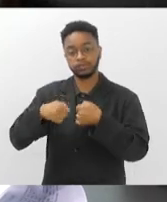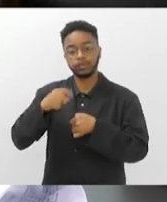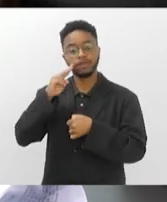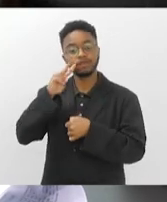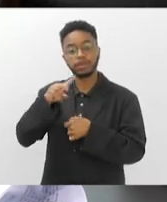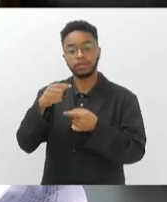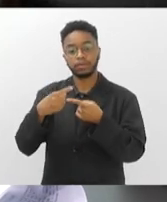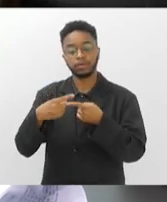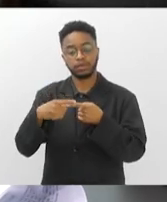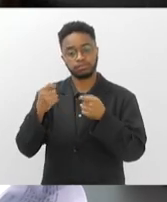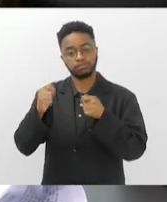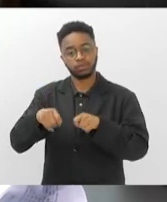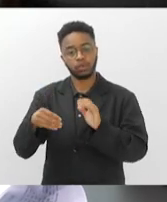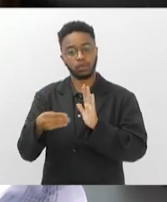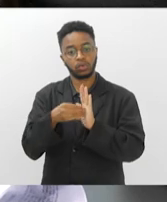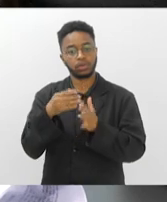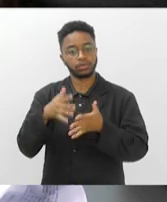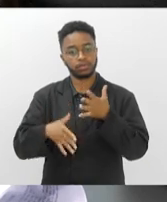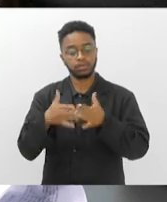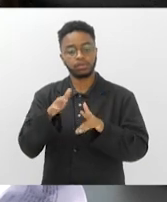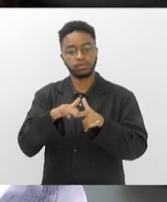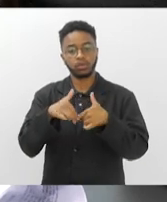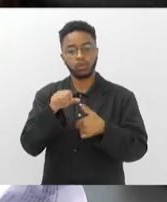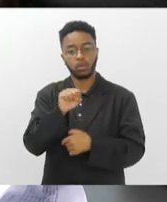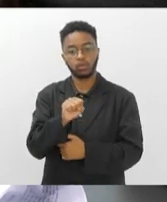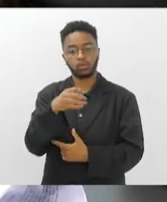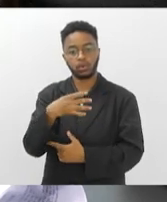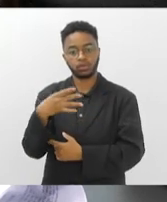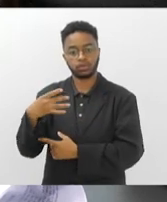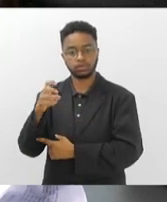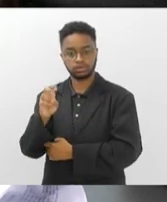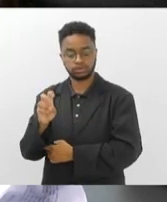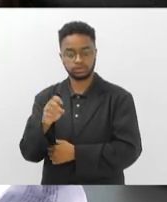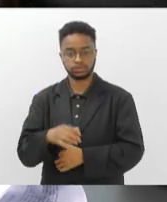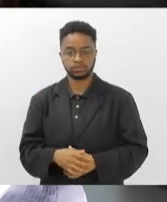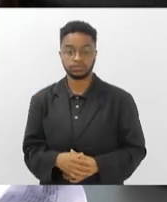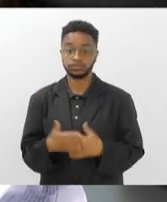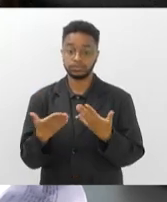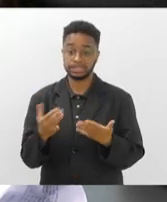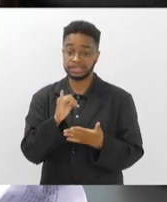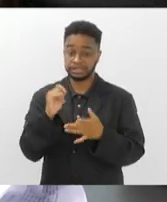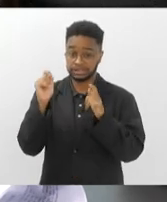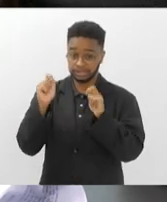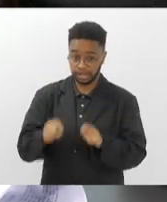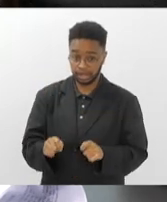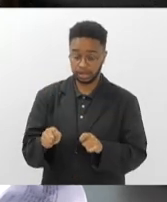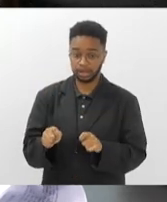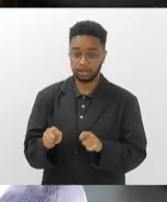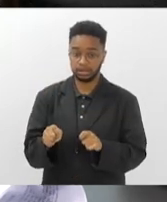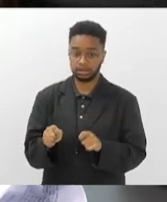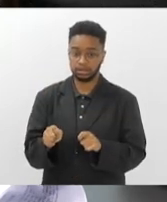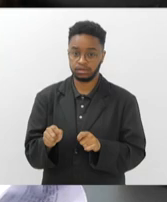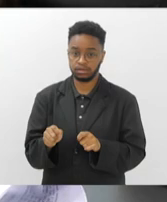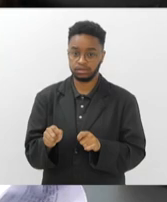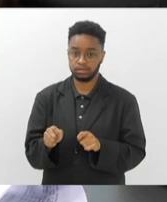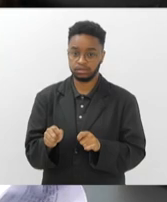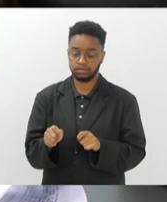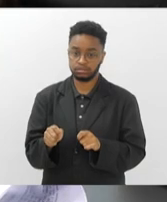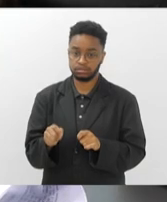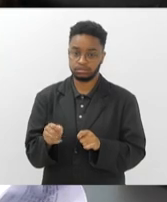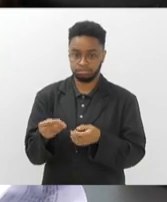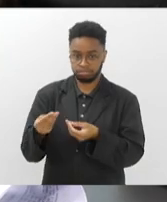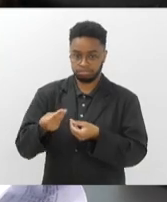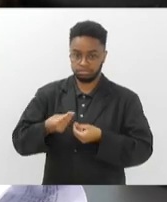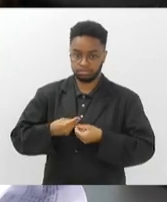ser prejudicabilidade em função da 8445. Então, se fosse possível, o senhor me dá a